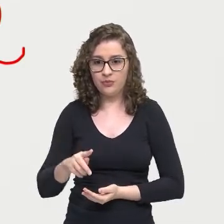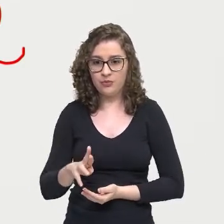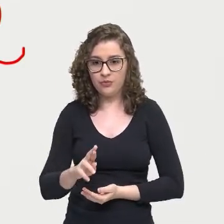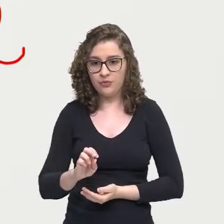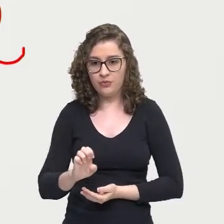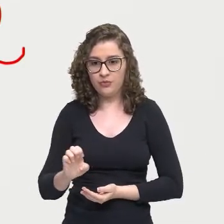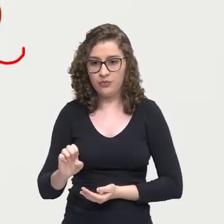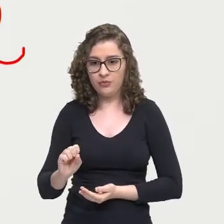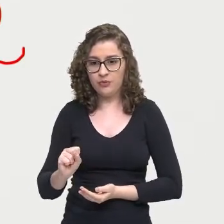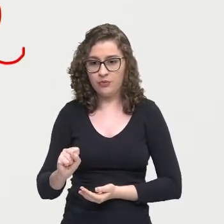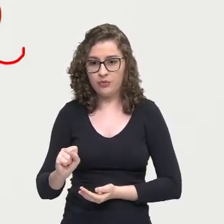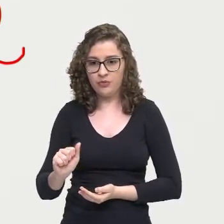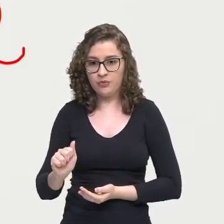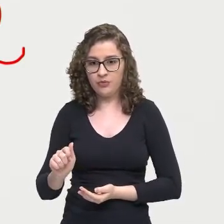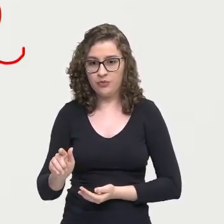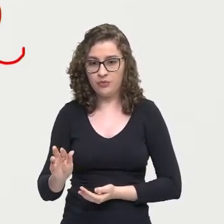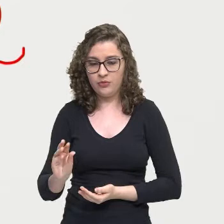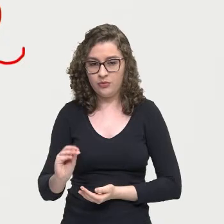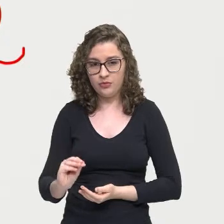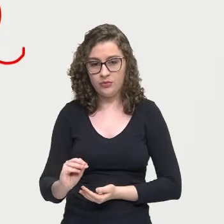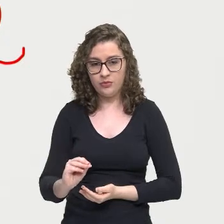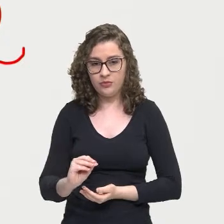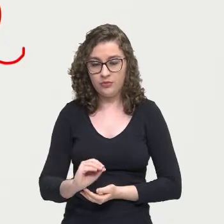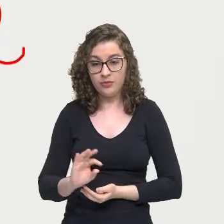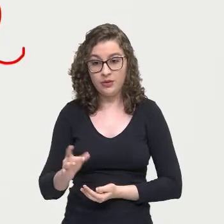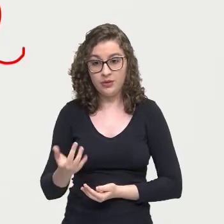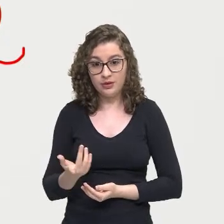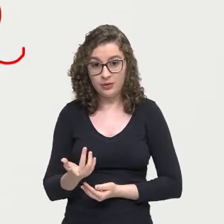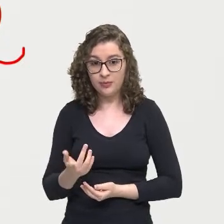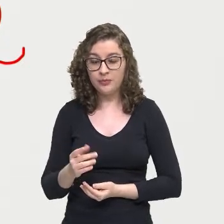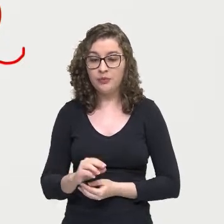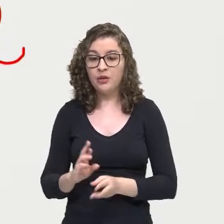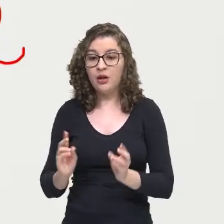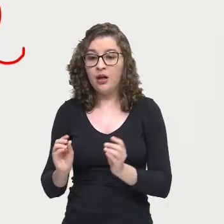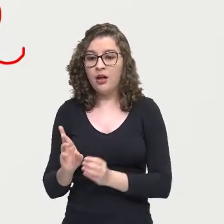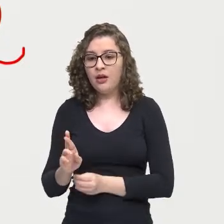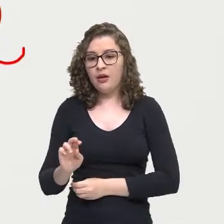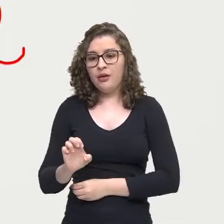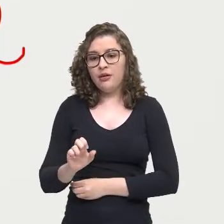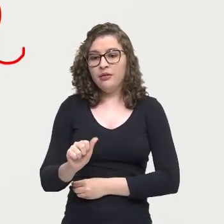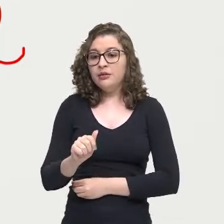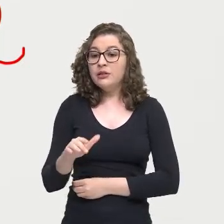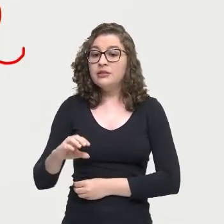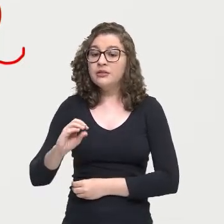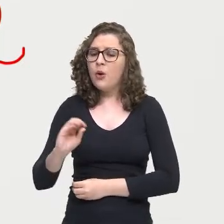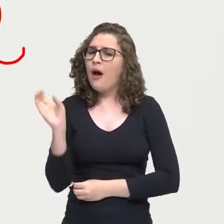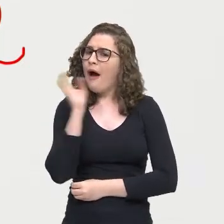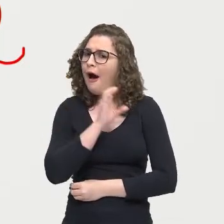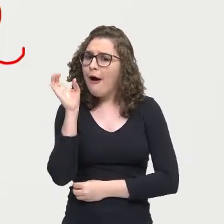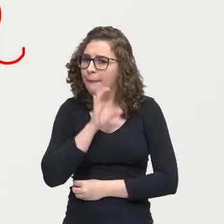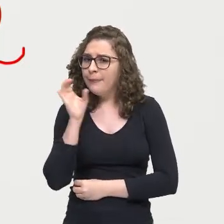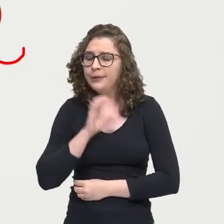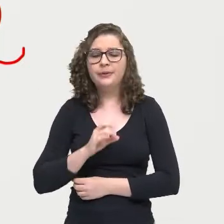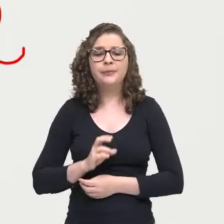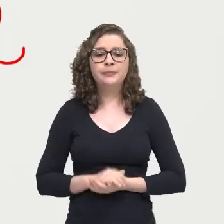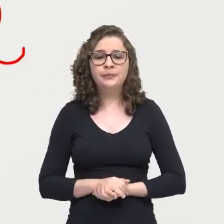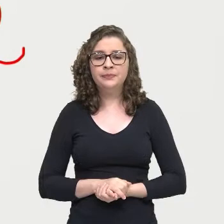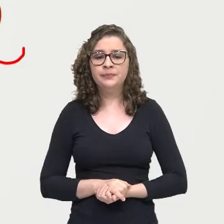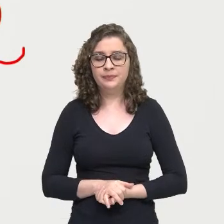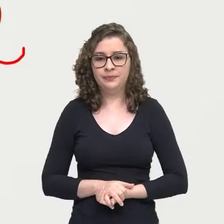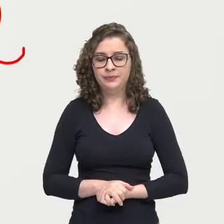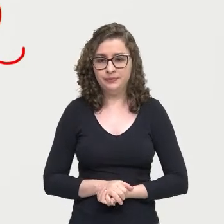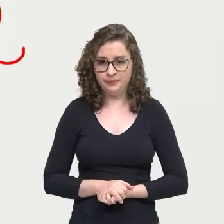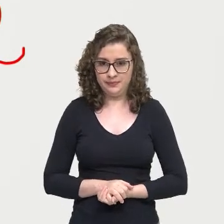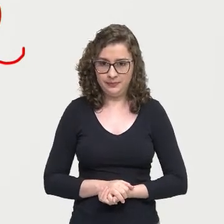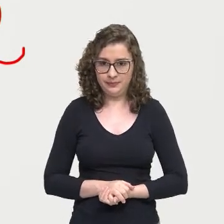compressão, a reação também tende a ser mais rápida, tá bom? Toda vez que ocorrer a compressão, a